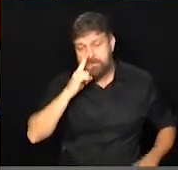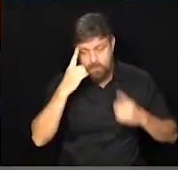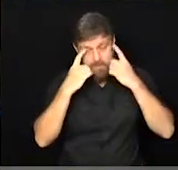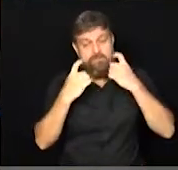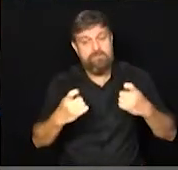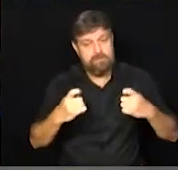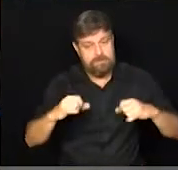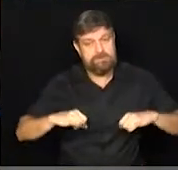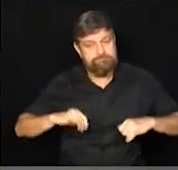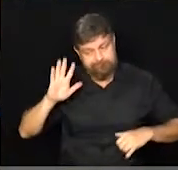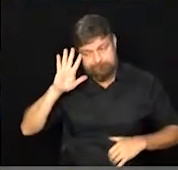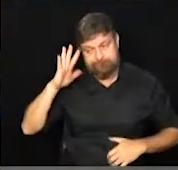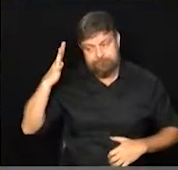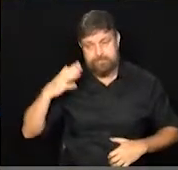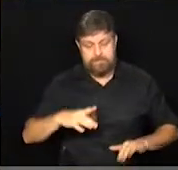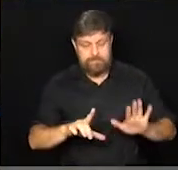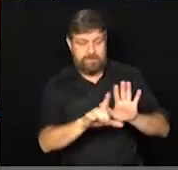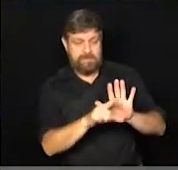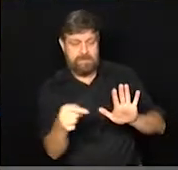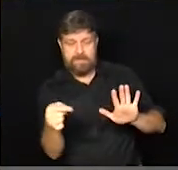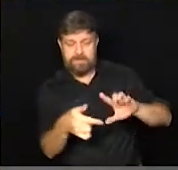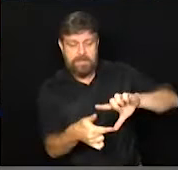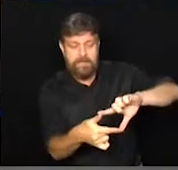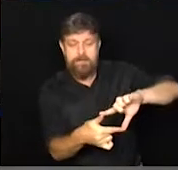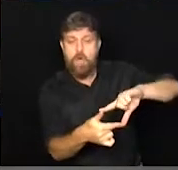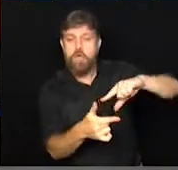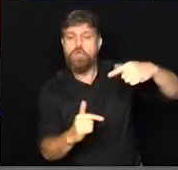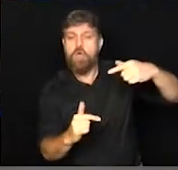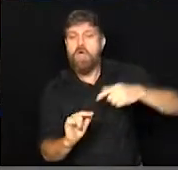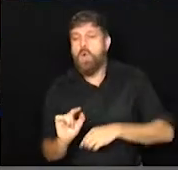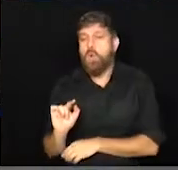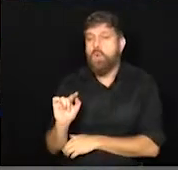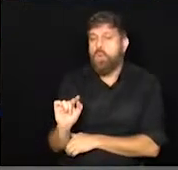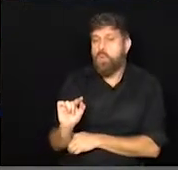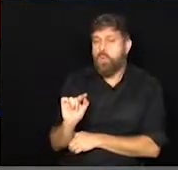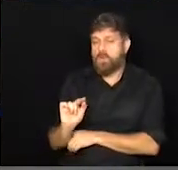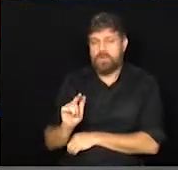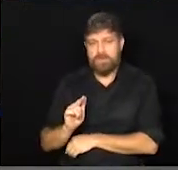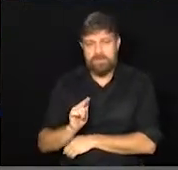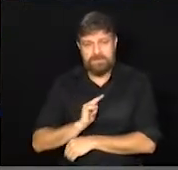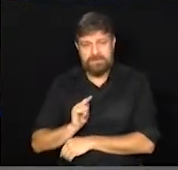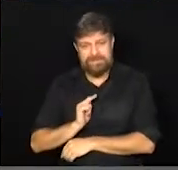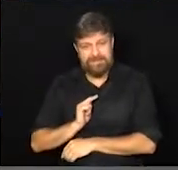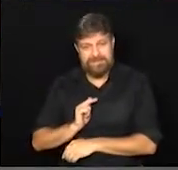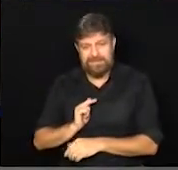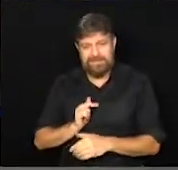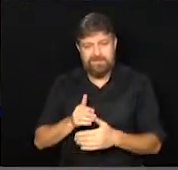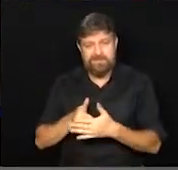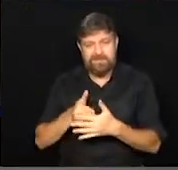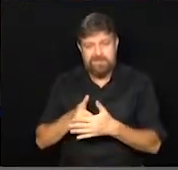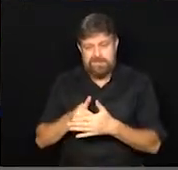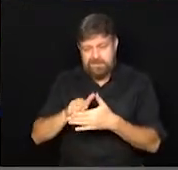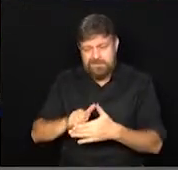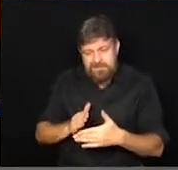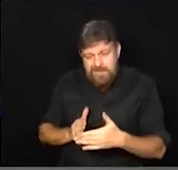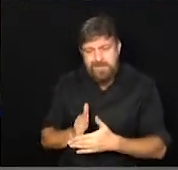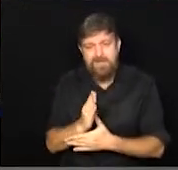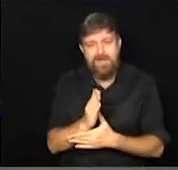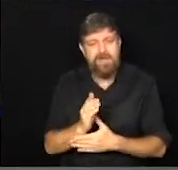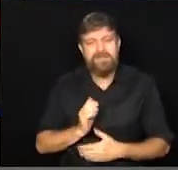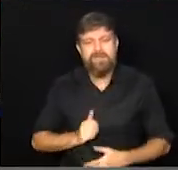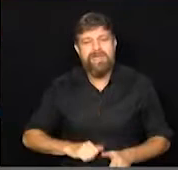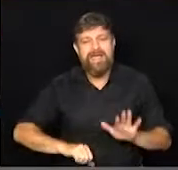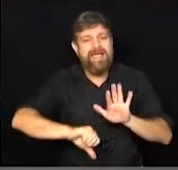também ela inova no sentido de colocar, ela ultrapassa a noção limitada dos crimes